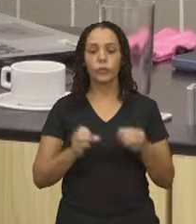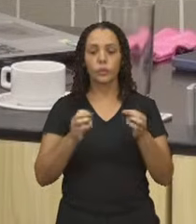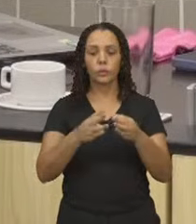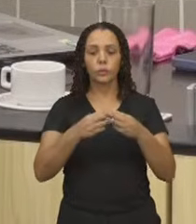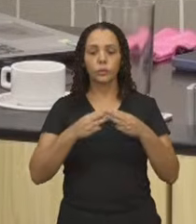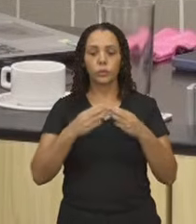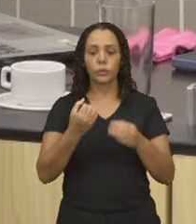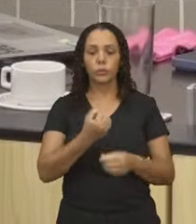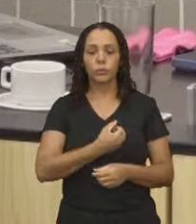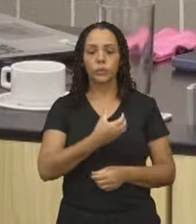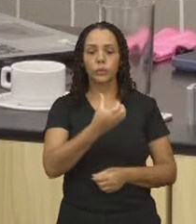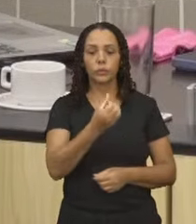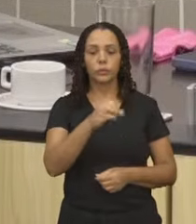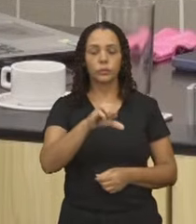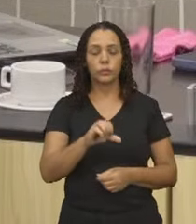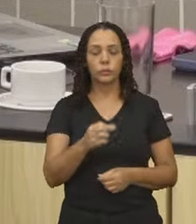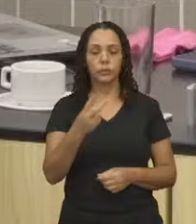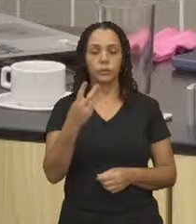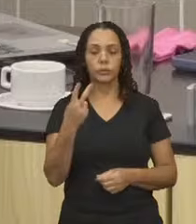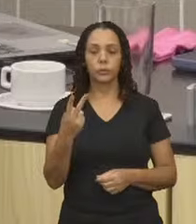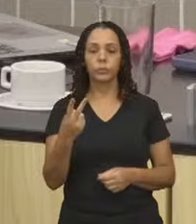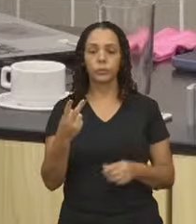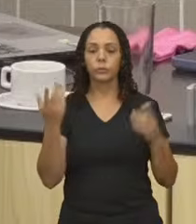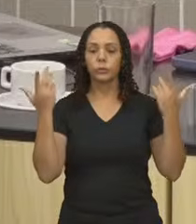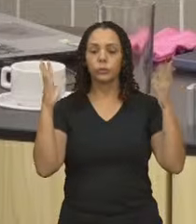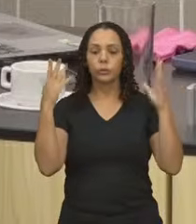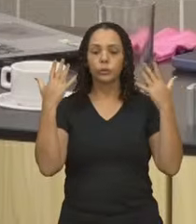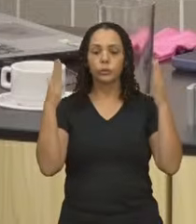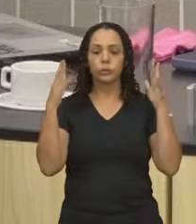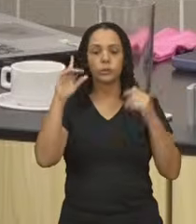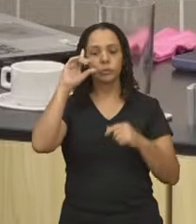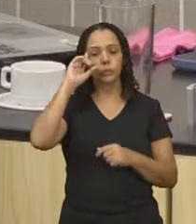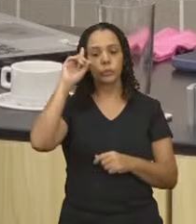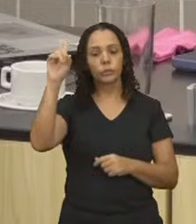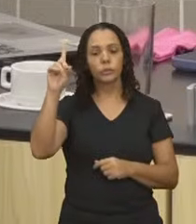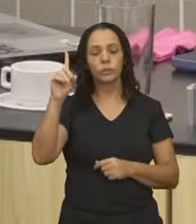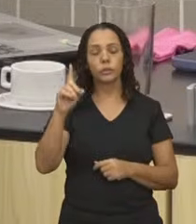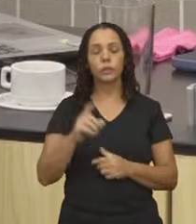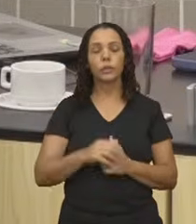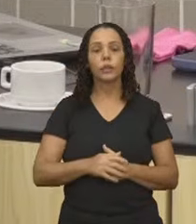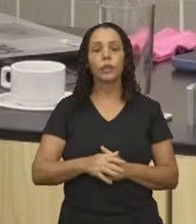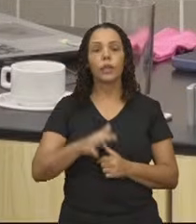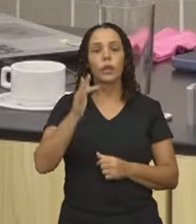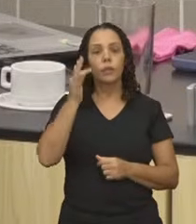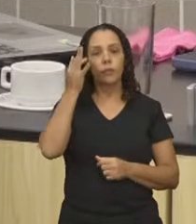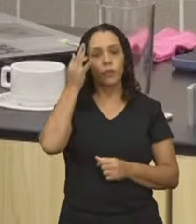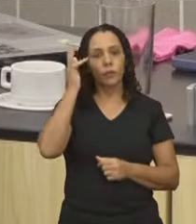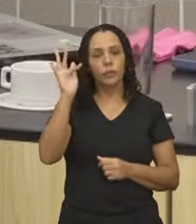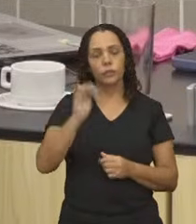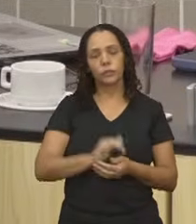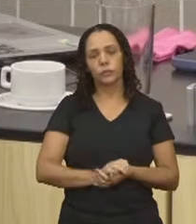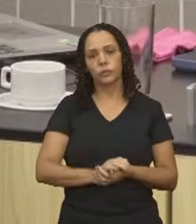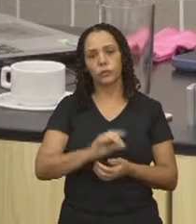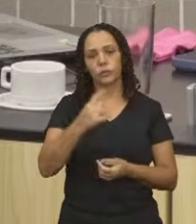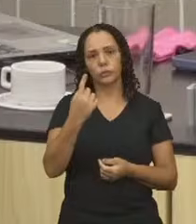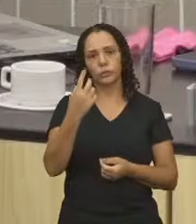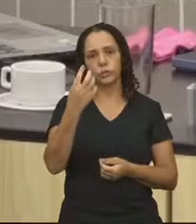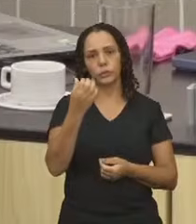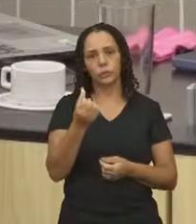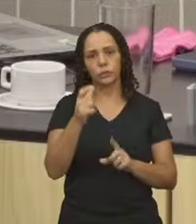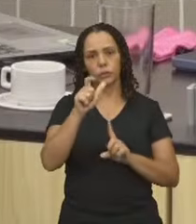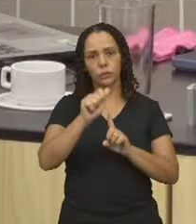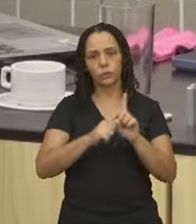Moção 692, moção comemorativa pelo transcurso do Dia do Filósofo, 16 de agosto,